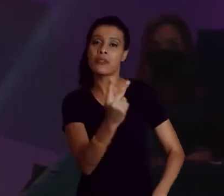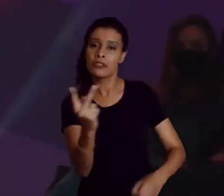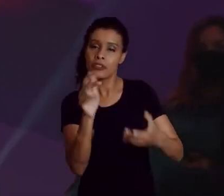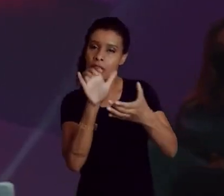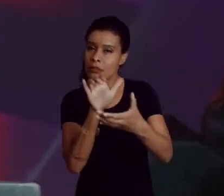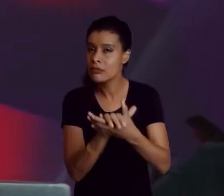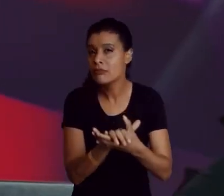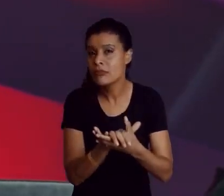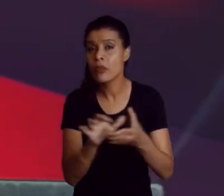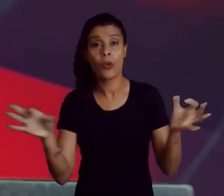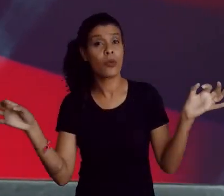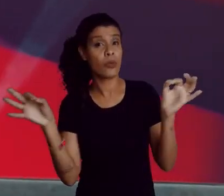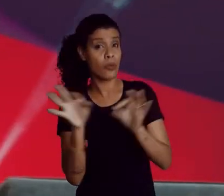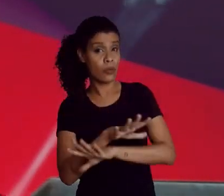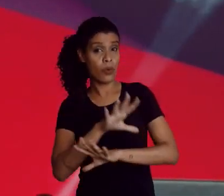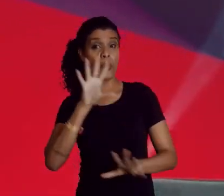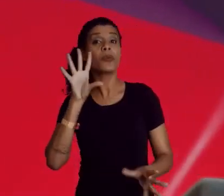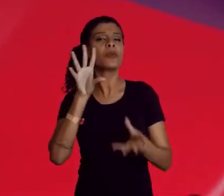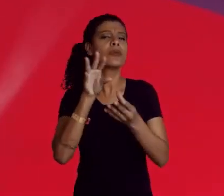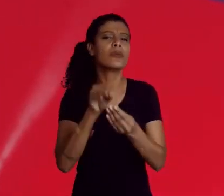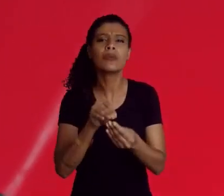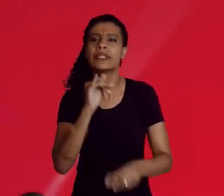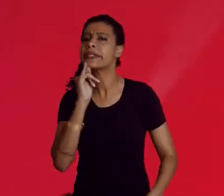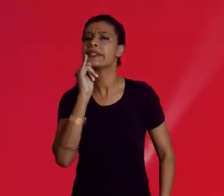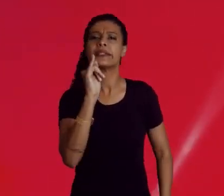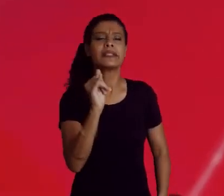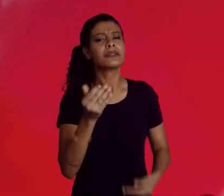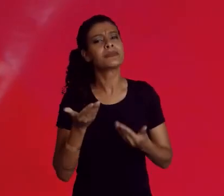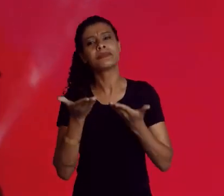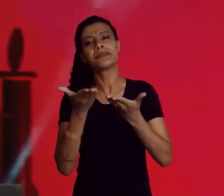com vocês, dizendo para vocês essa noite,